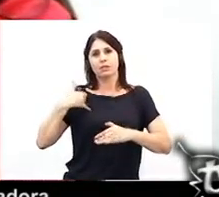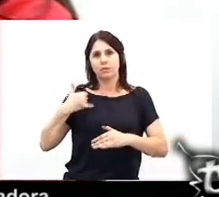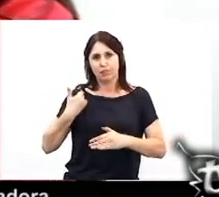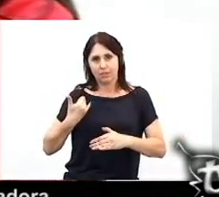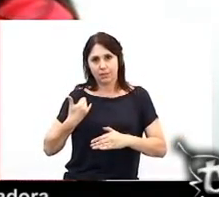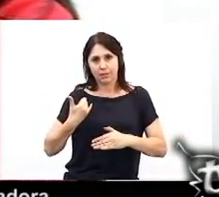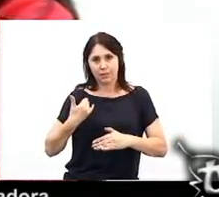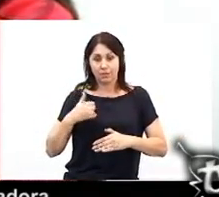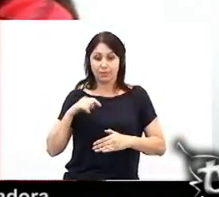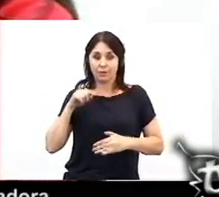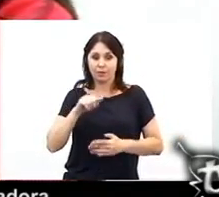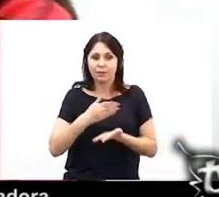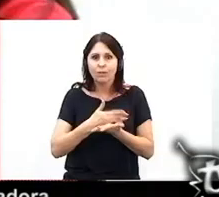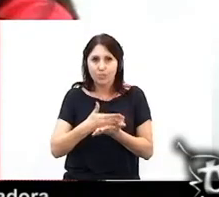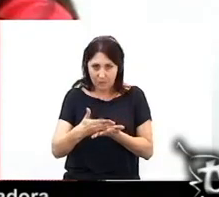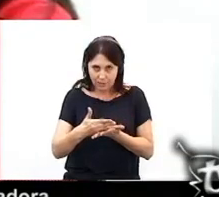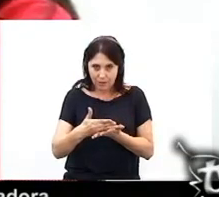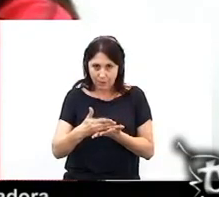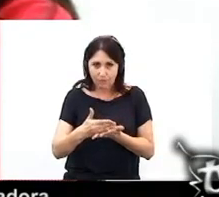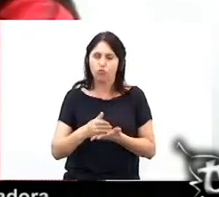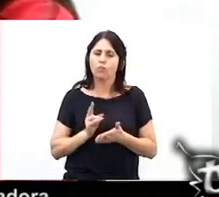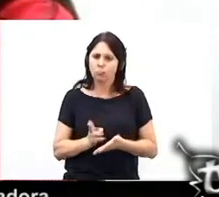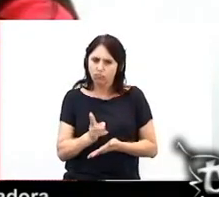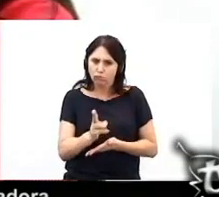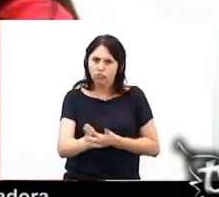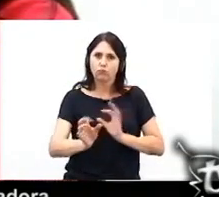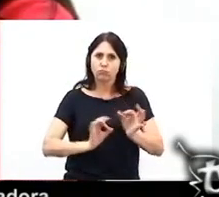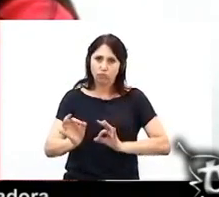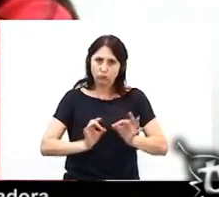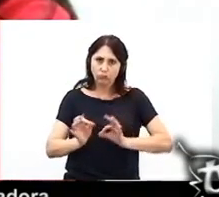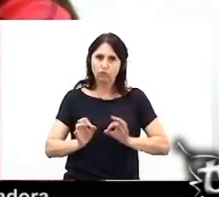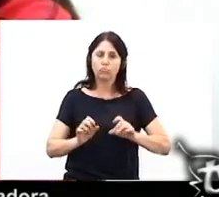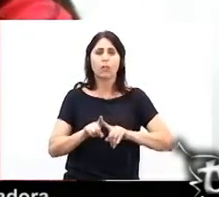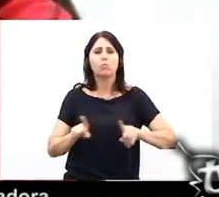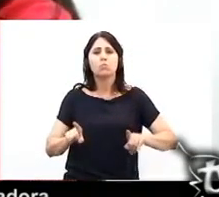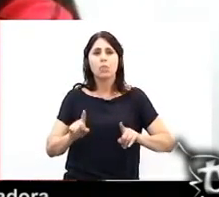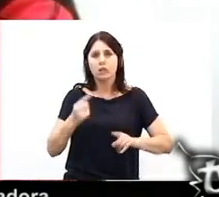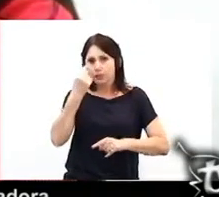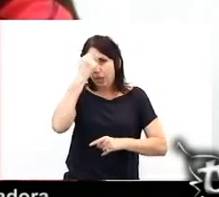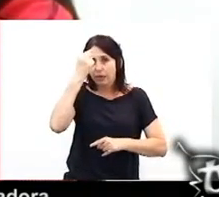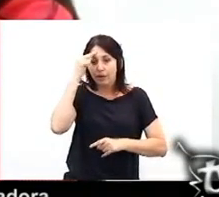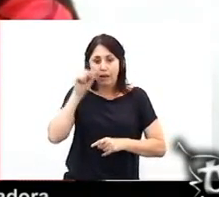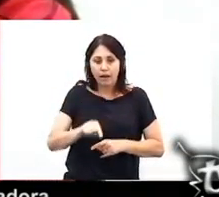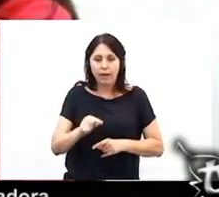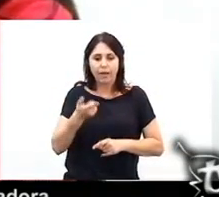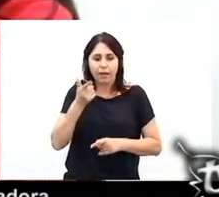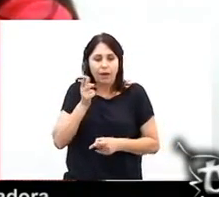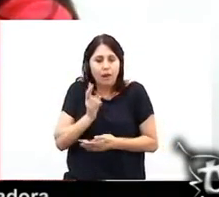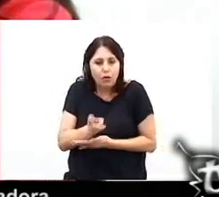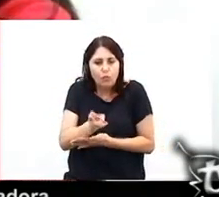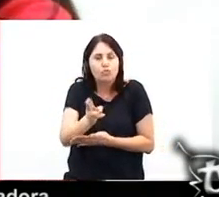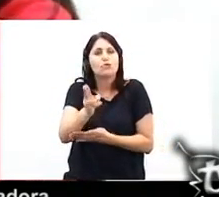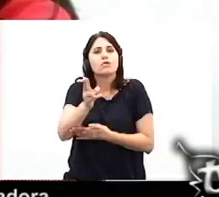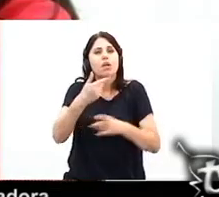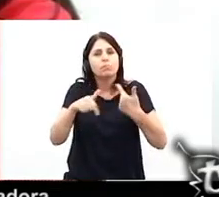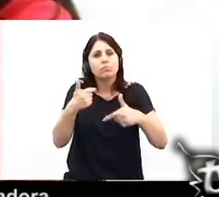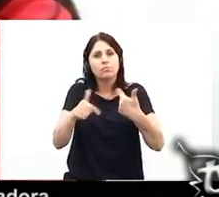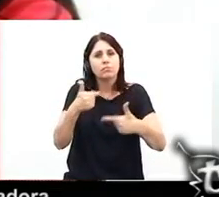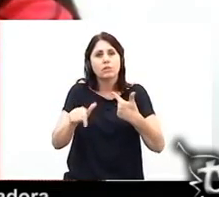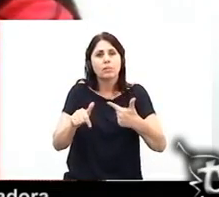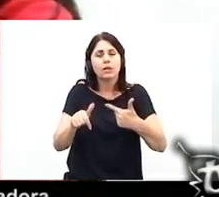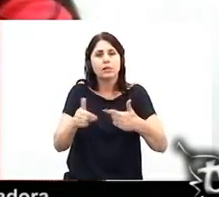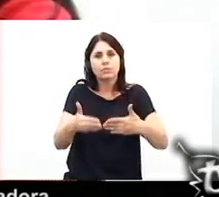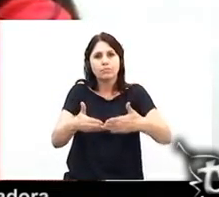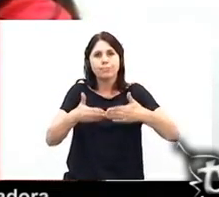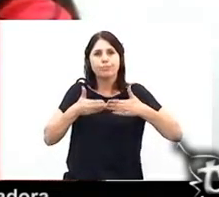21% são pedestres e acima de 60 anos. Então, esses serão os focos maiores esse ano. É